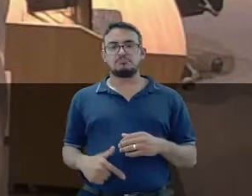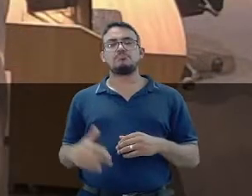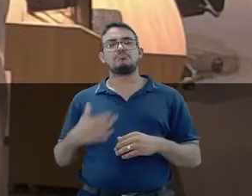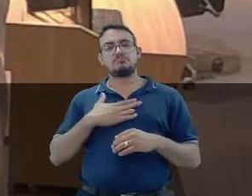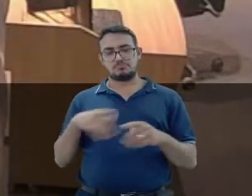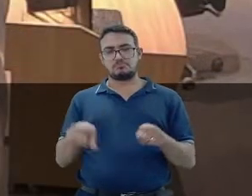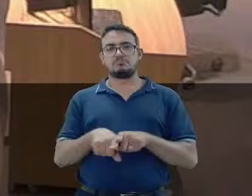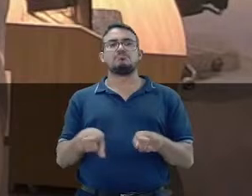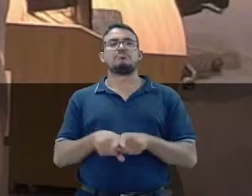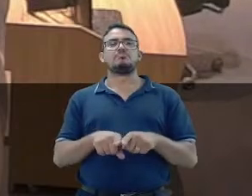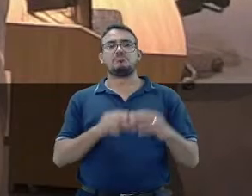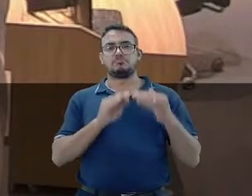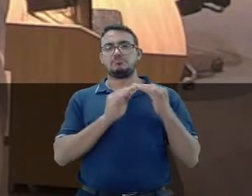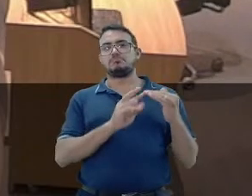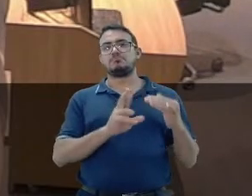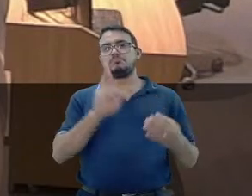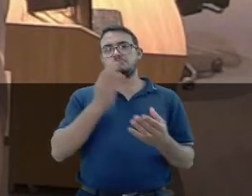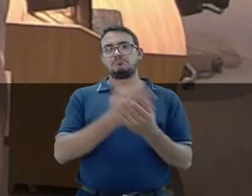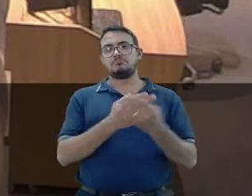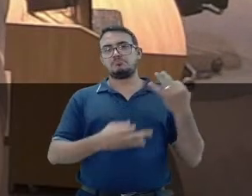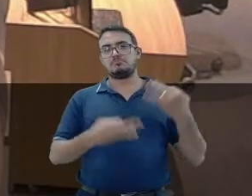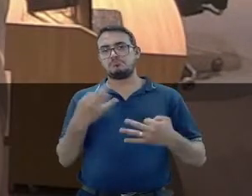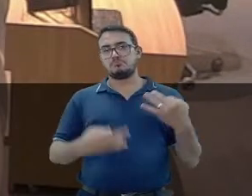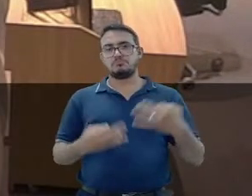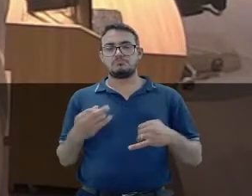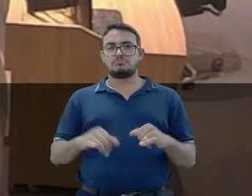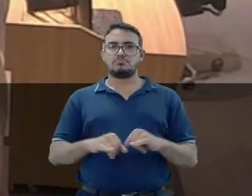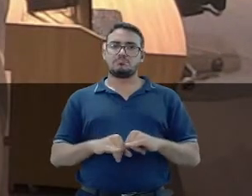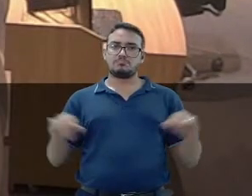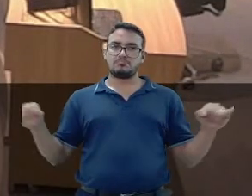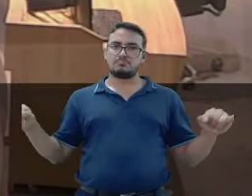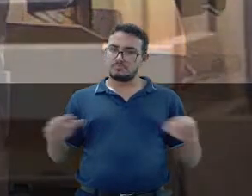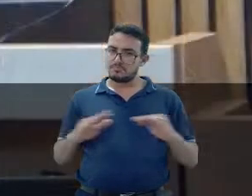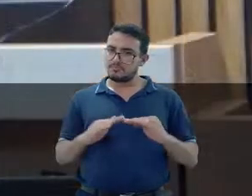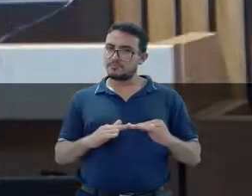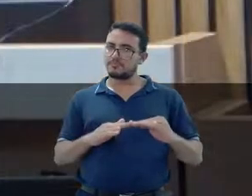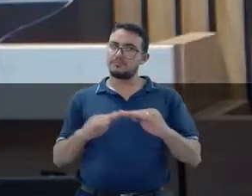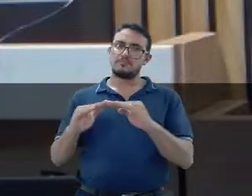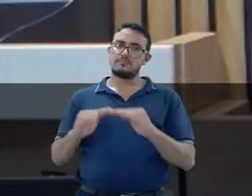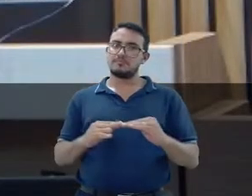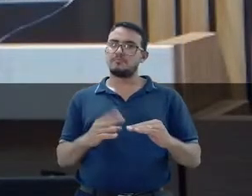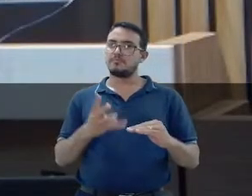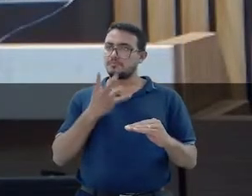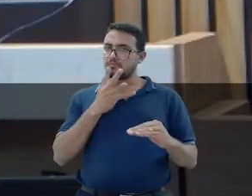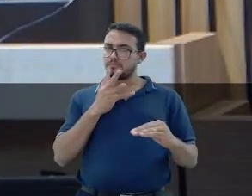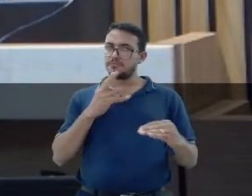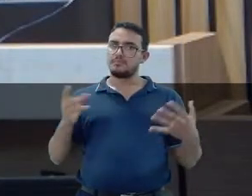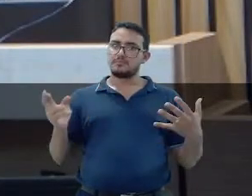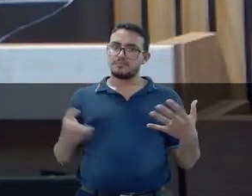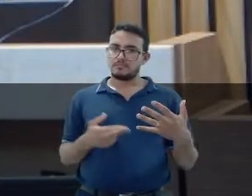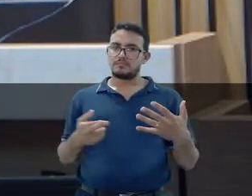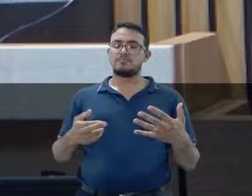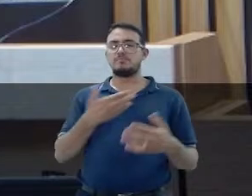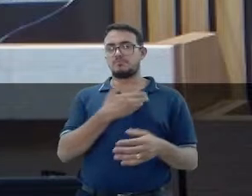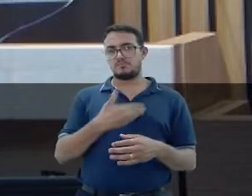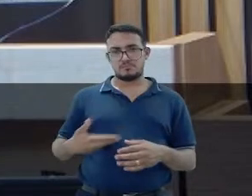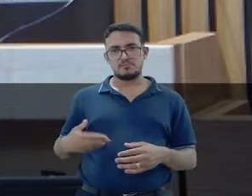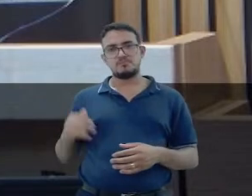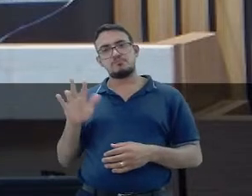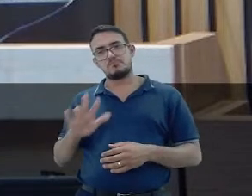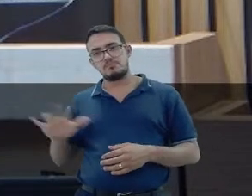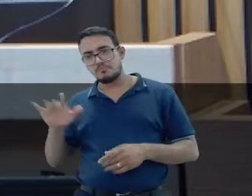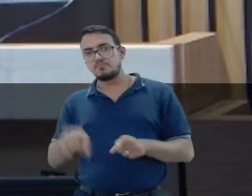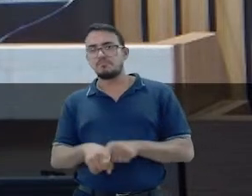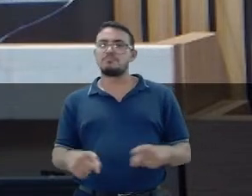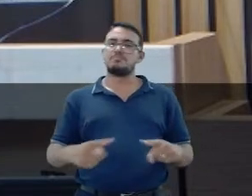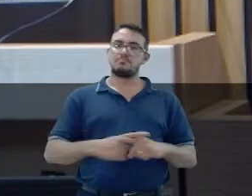estou acompanhando o relator e, como proclamação, por unanimidade, conhecer do recurso ordinário da União e das contrarrazões da